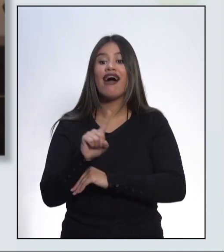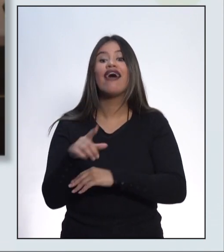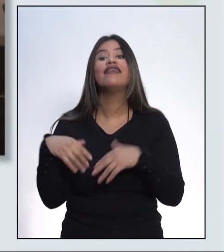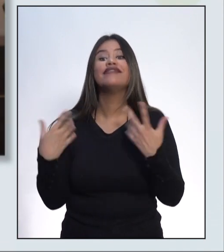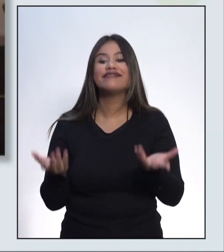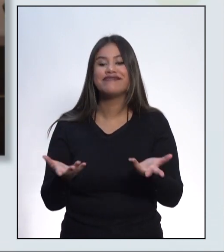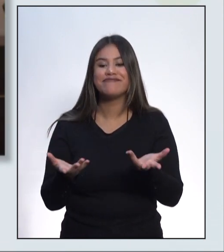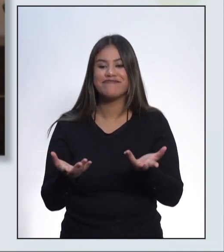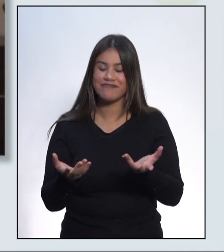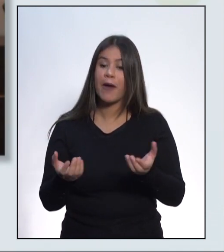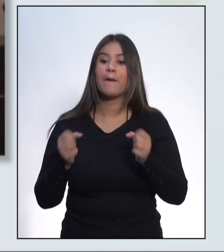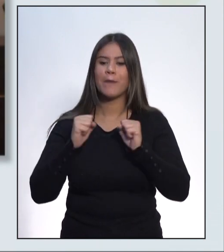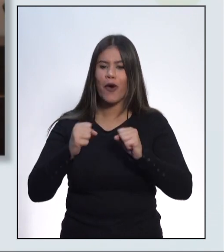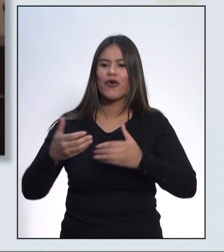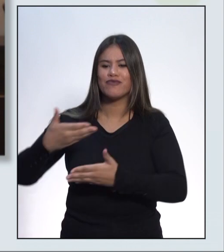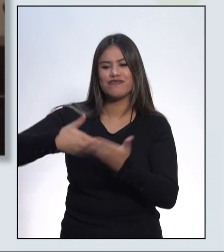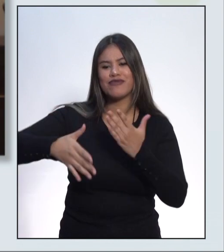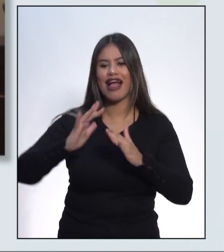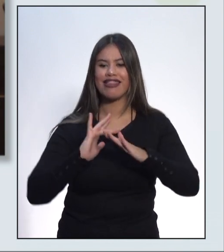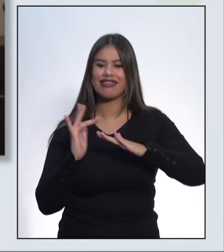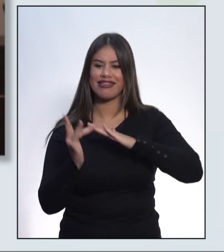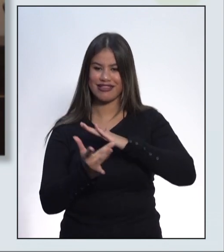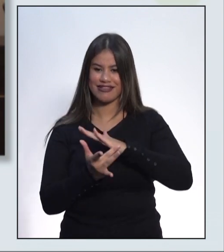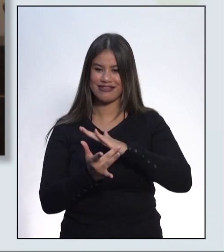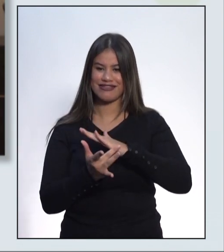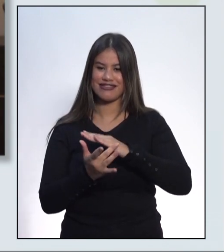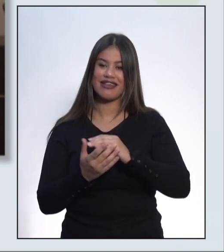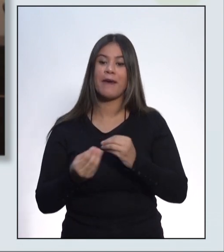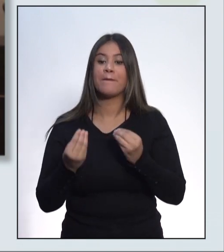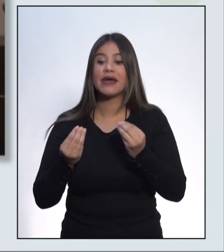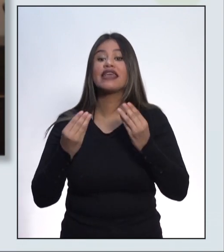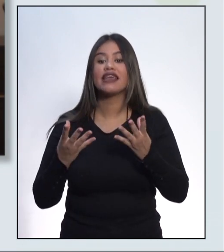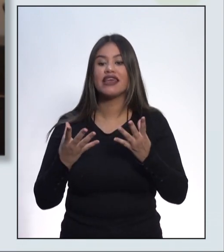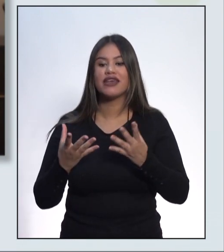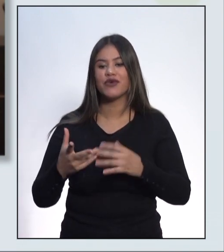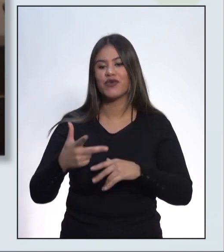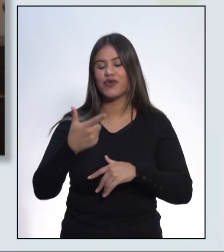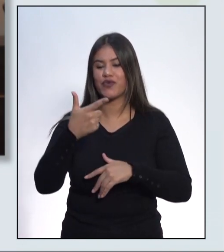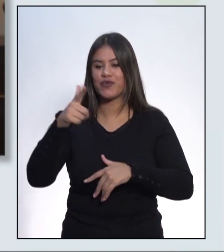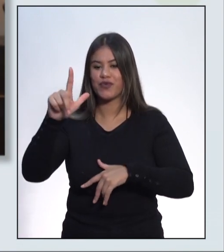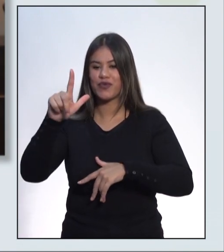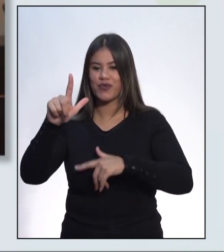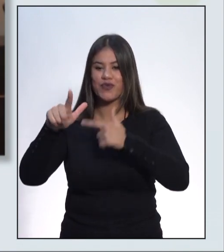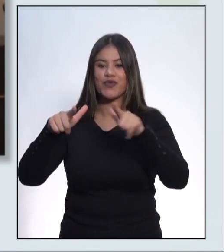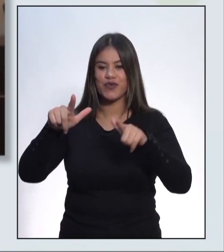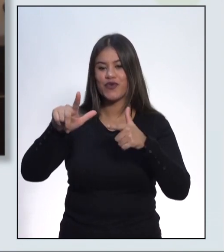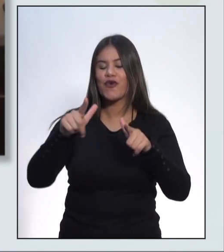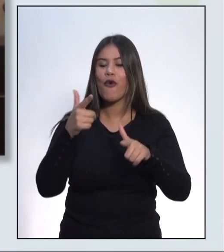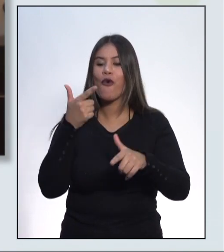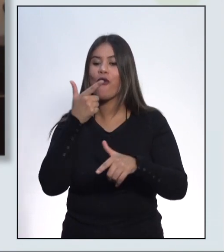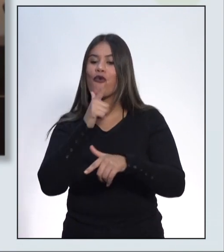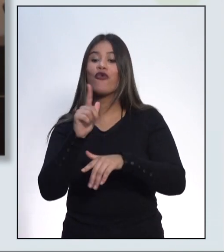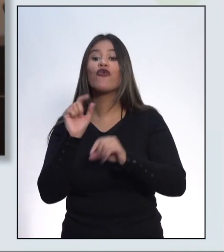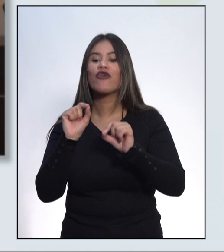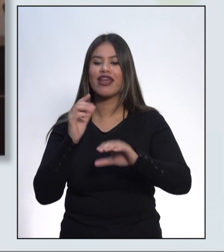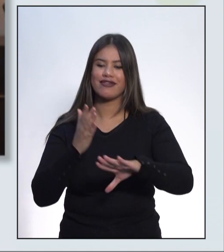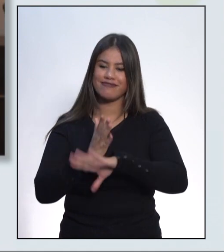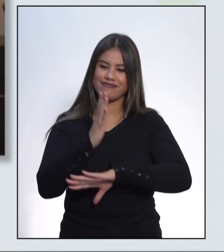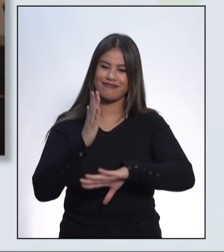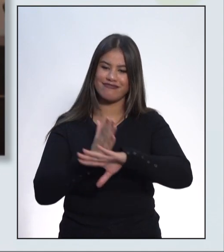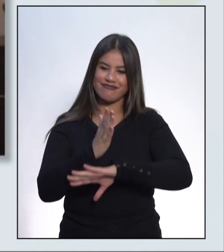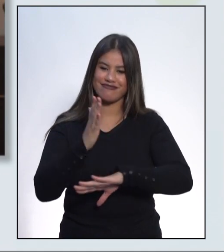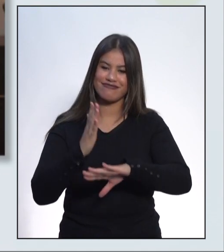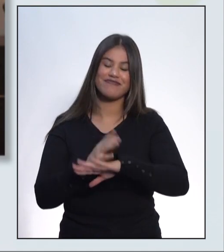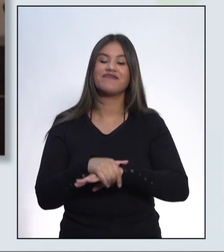Compartilhe, se você puder, nas suas redes, para que outras pessoas tenham acesso a esse projeto. Outra coisa